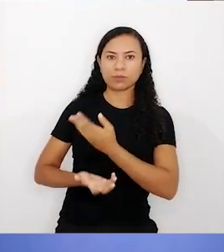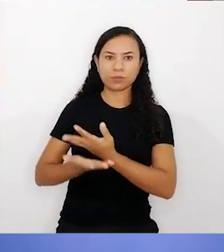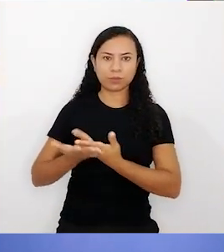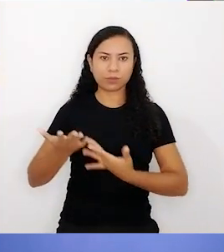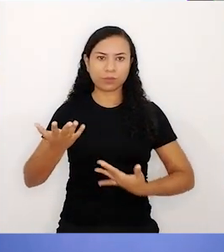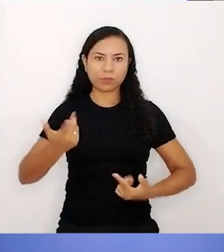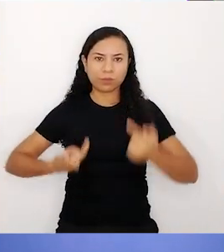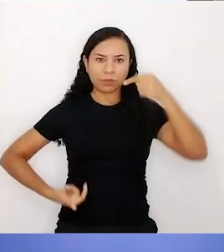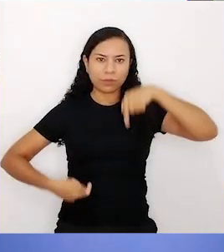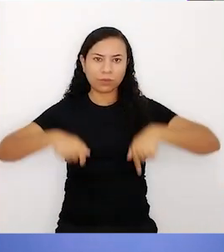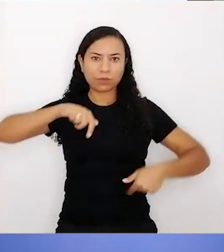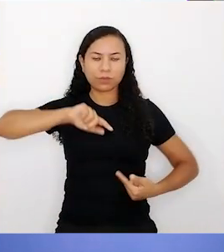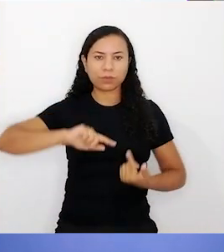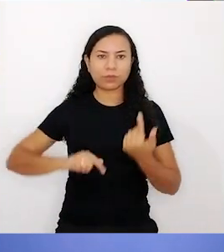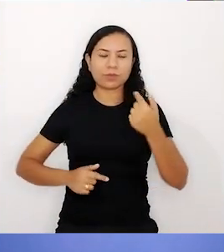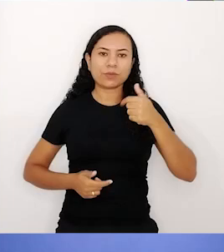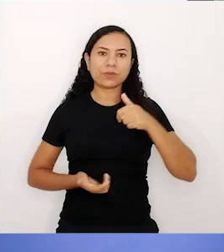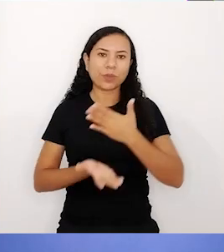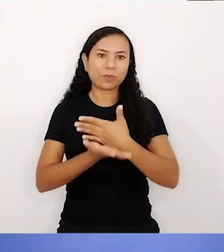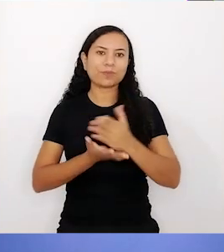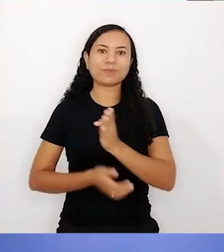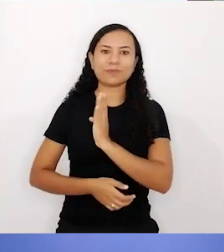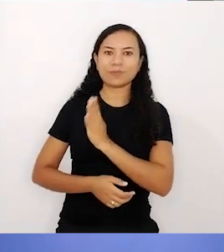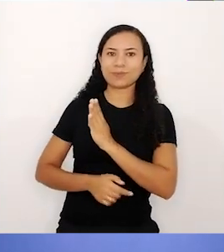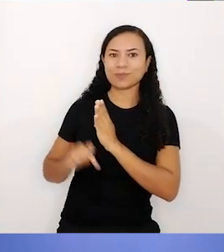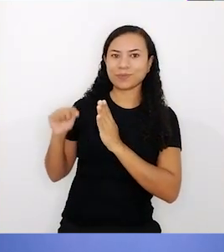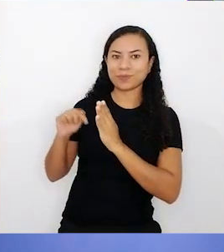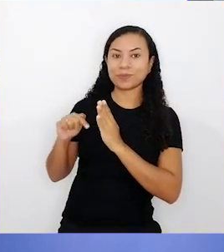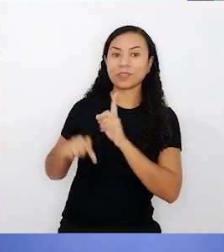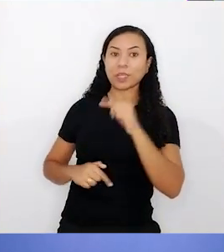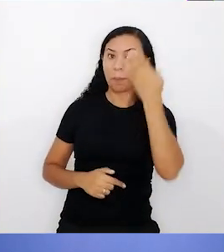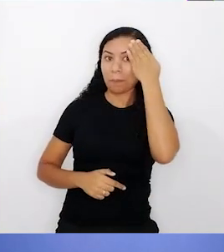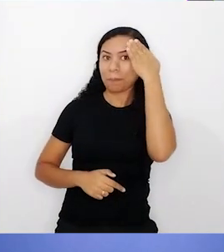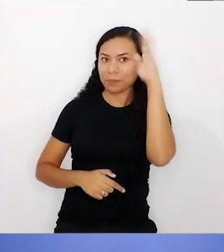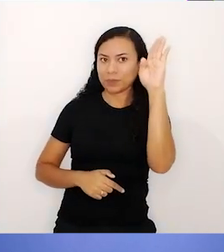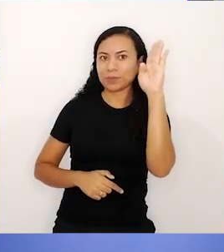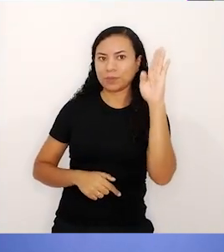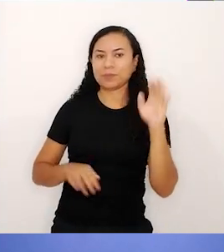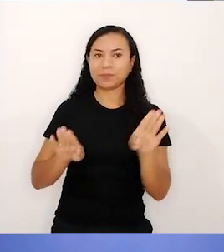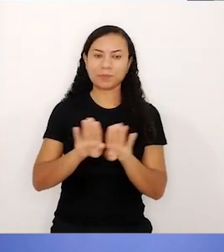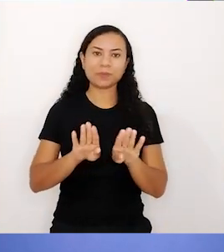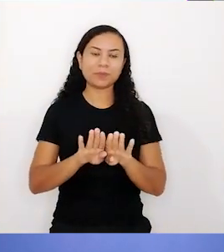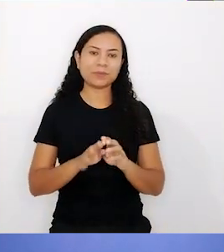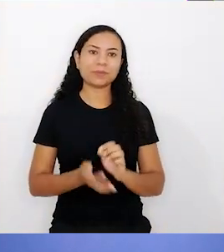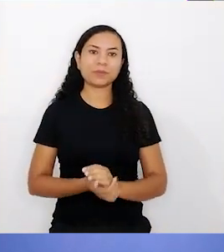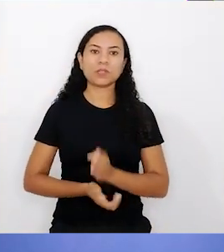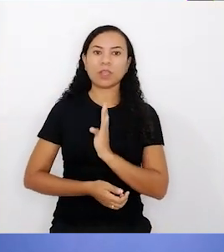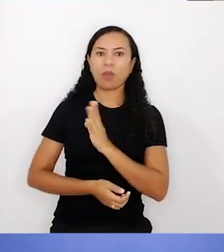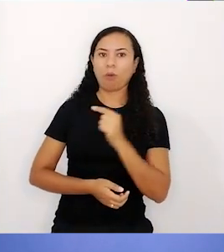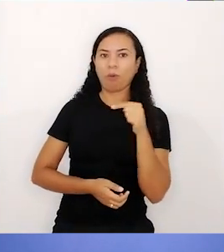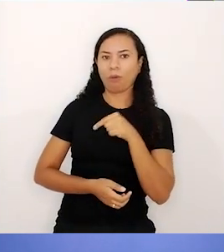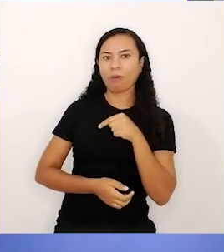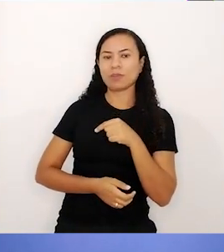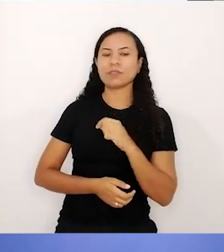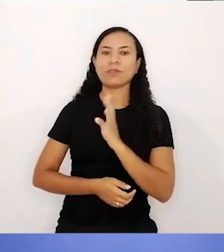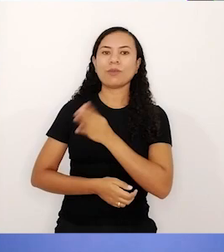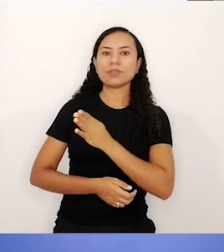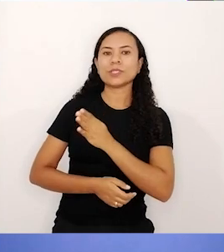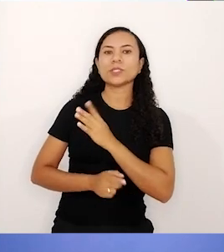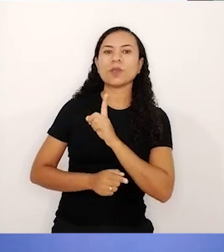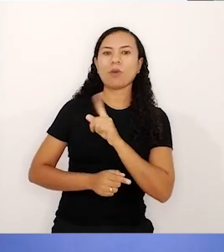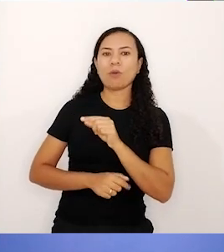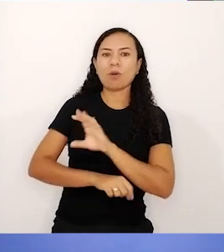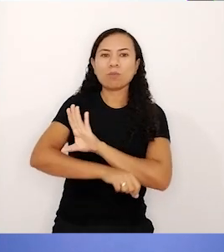pelo coração, que é um dos nossos órgãos vitais. Esse coração é um órgão